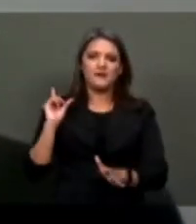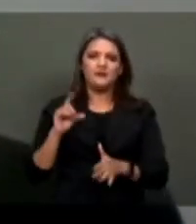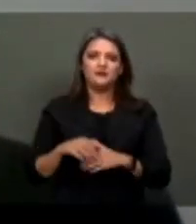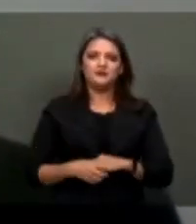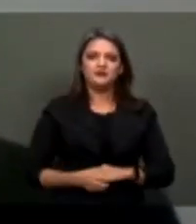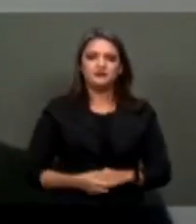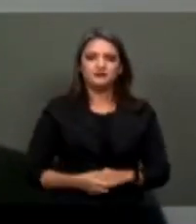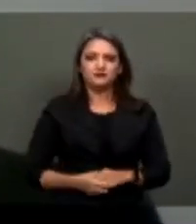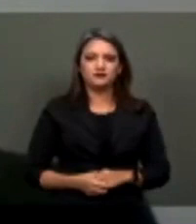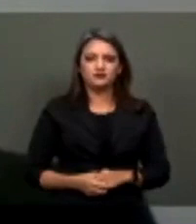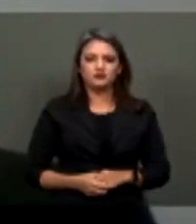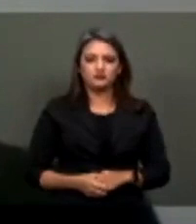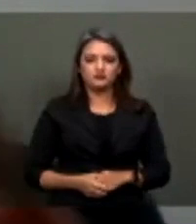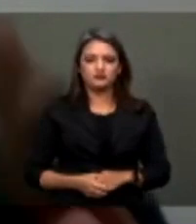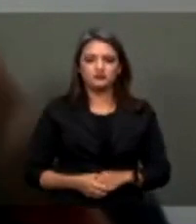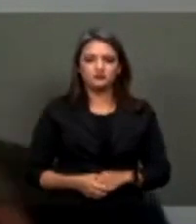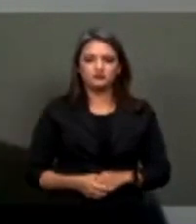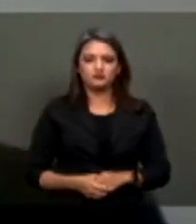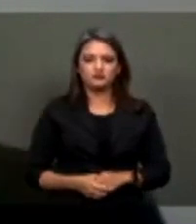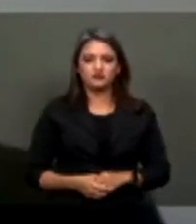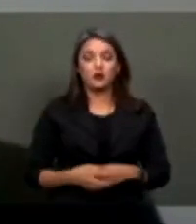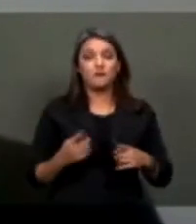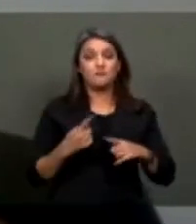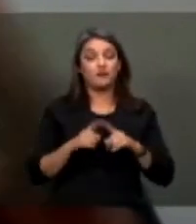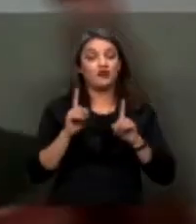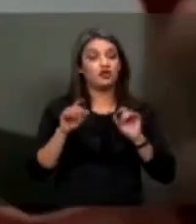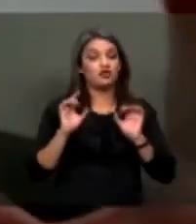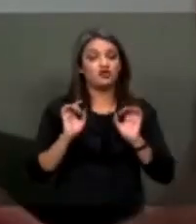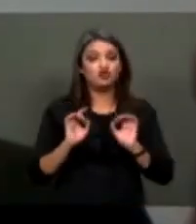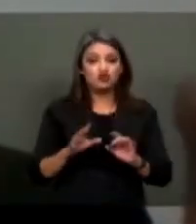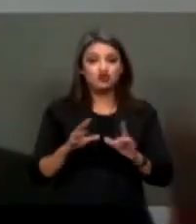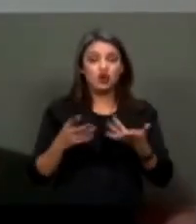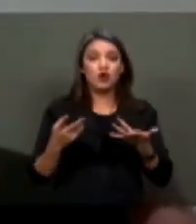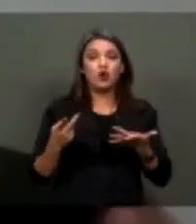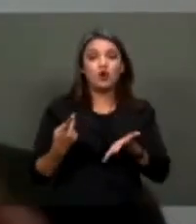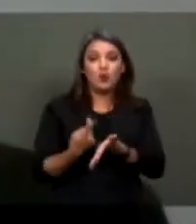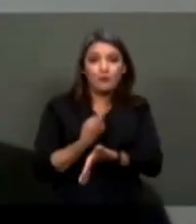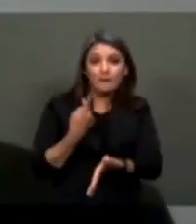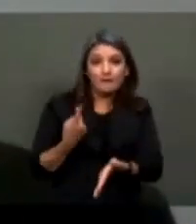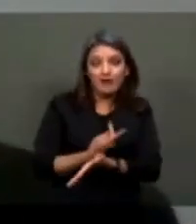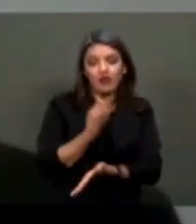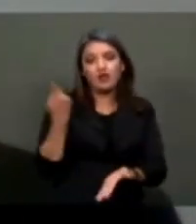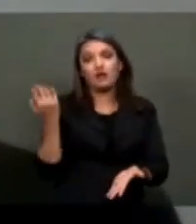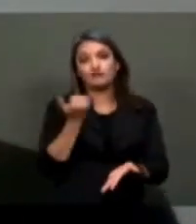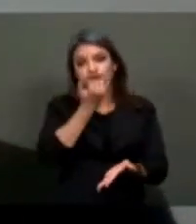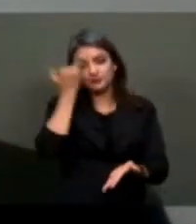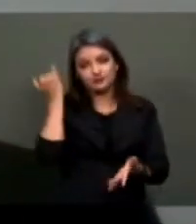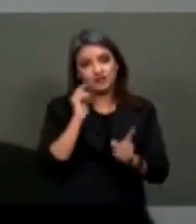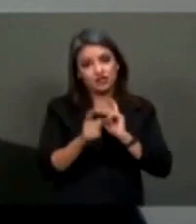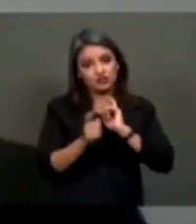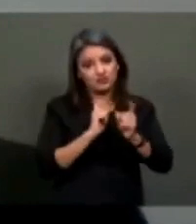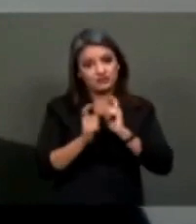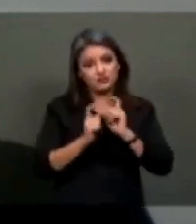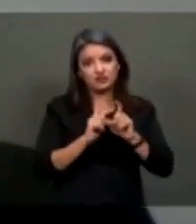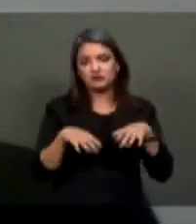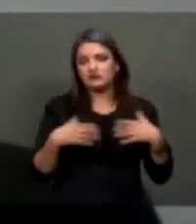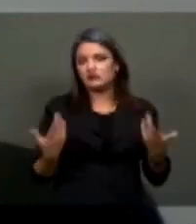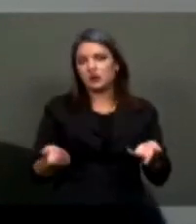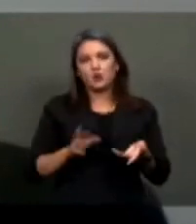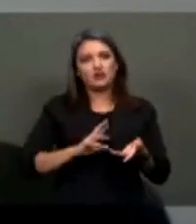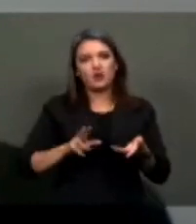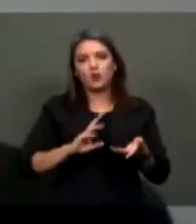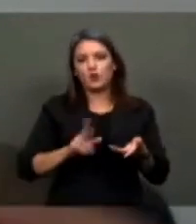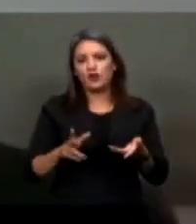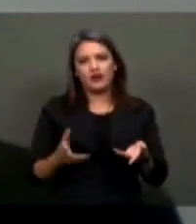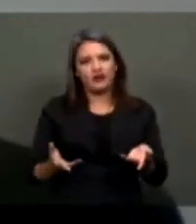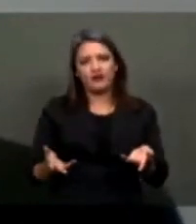antecederam para tanto de uma infração administrativa não há que se discutir aqui o princípio do direito à